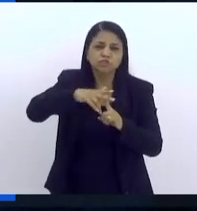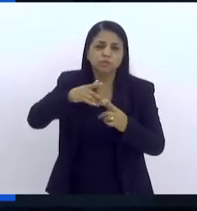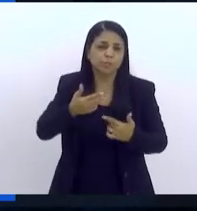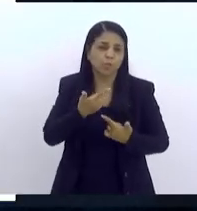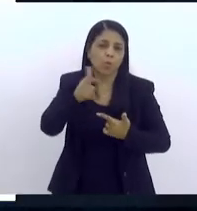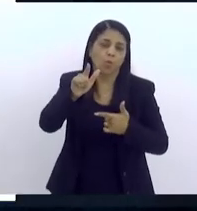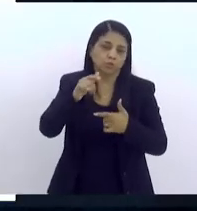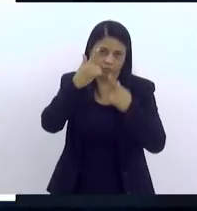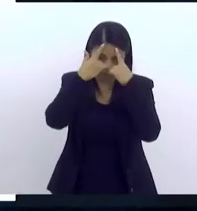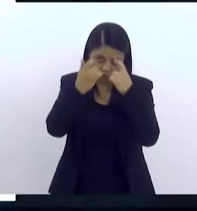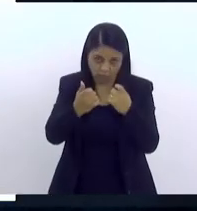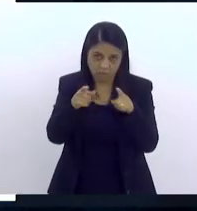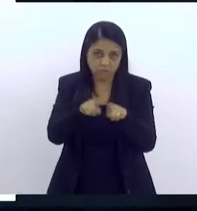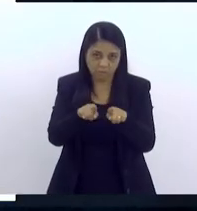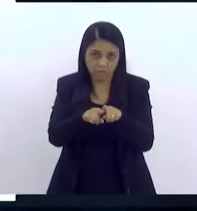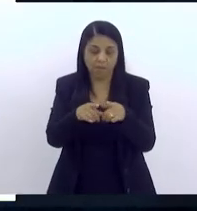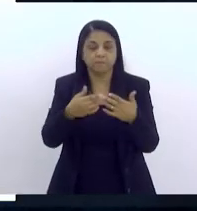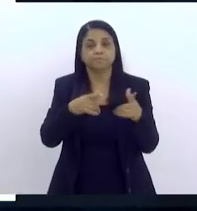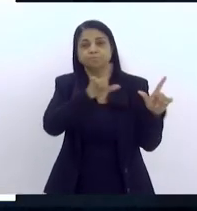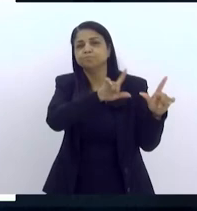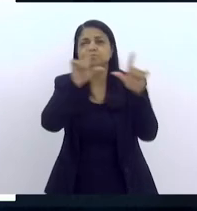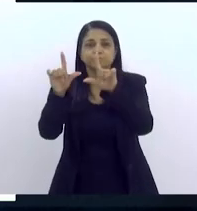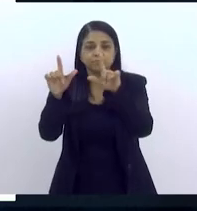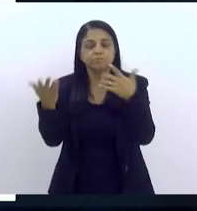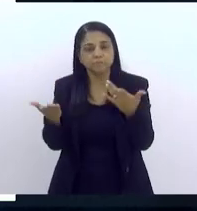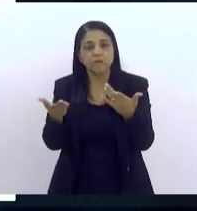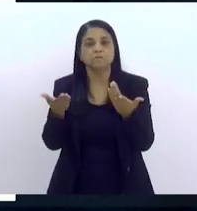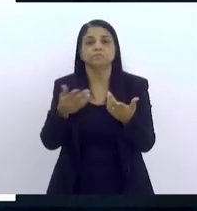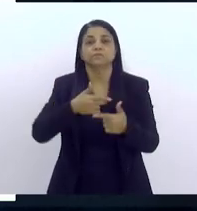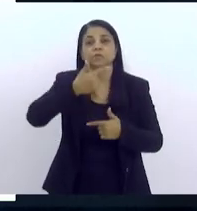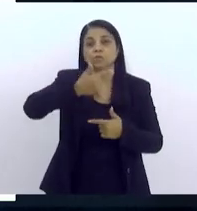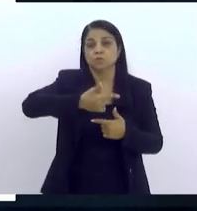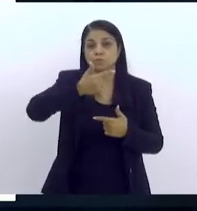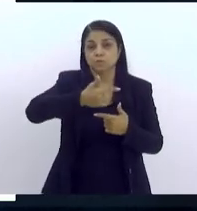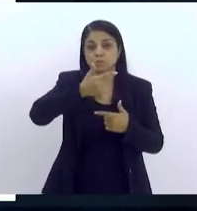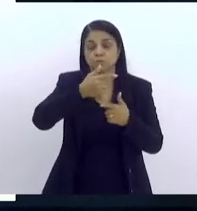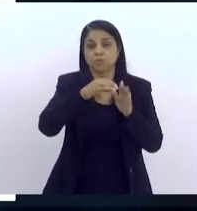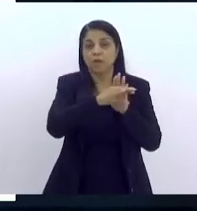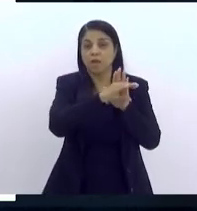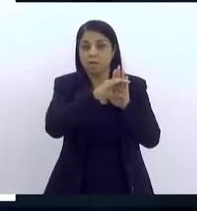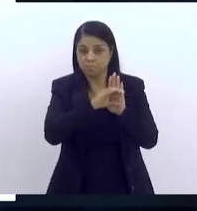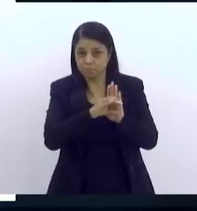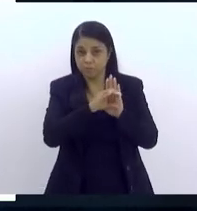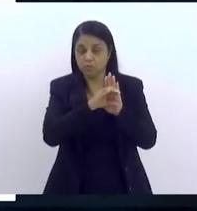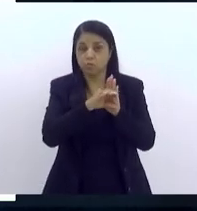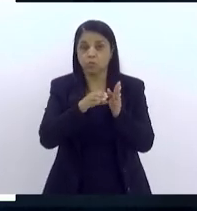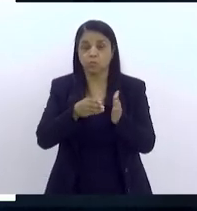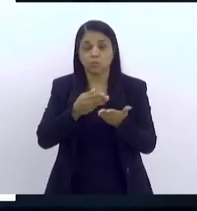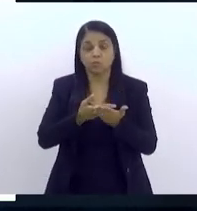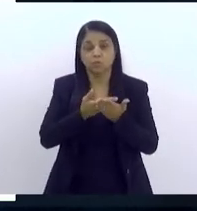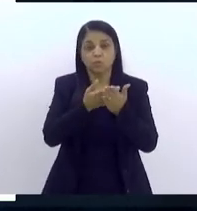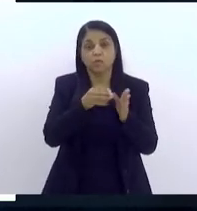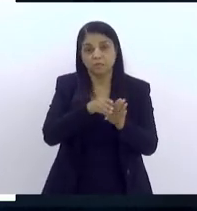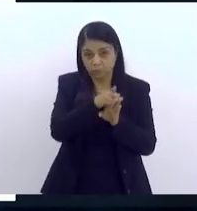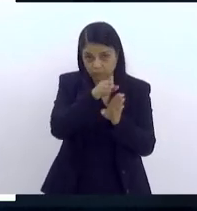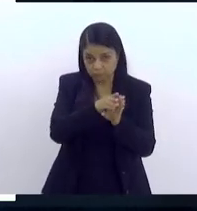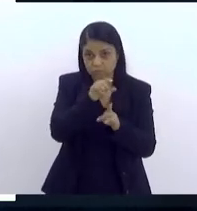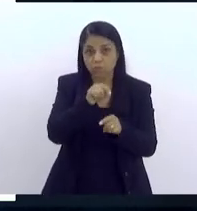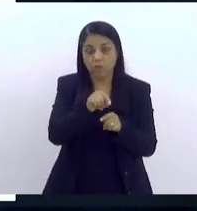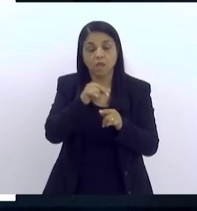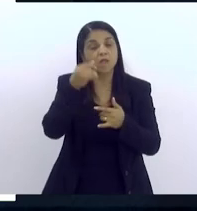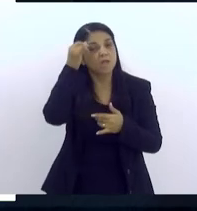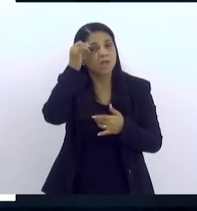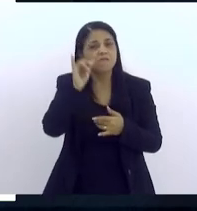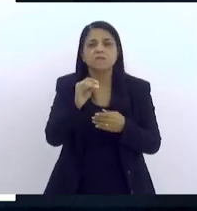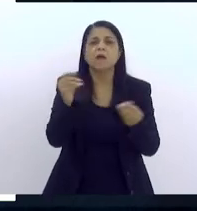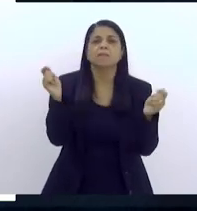por favor E aí o segundo capítulo do guia ele fala sobre como é possível prevenir a violência